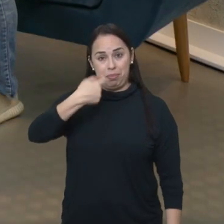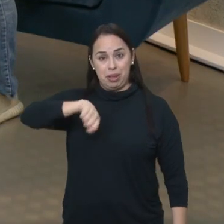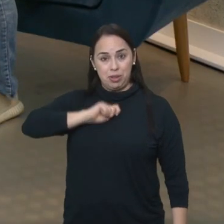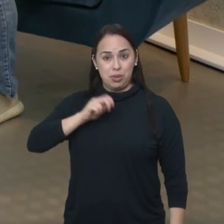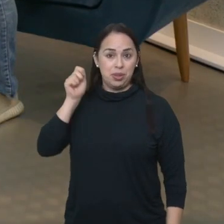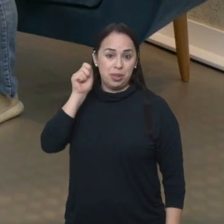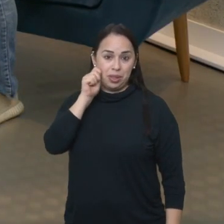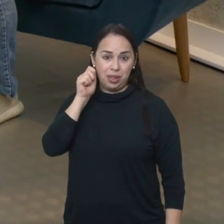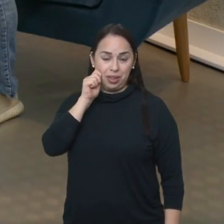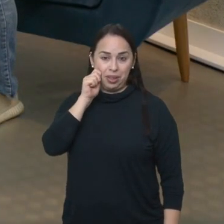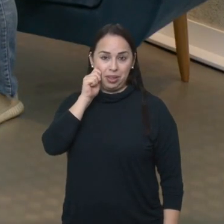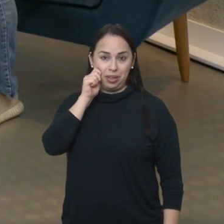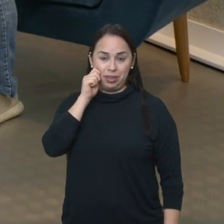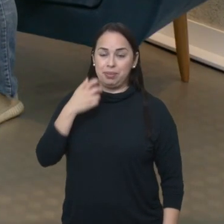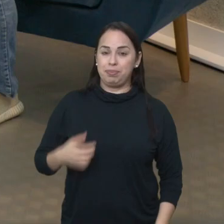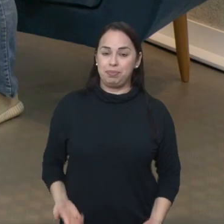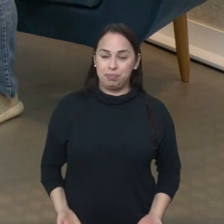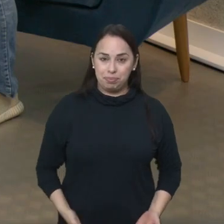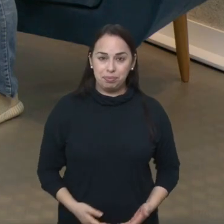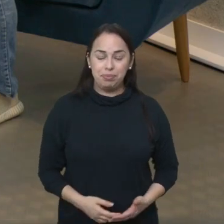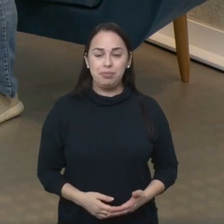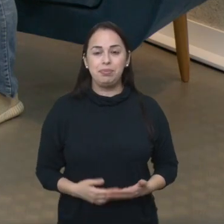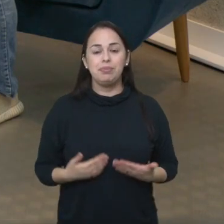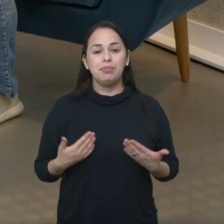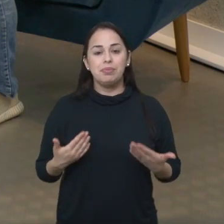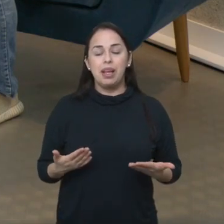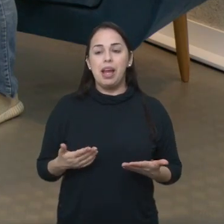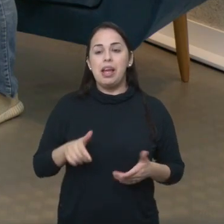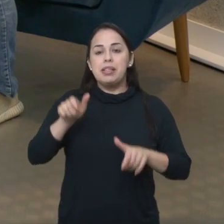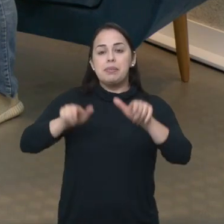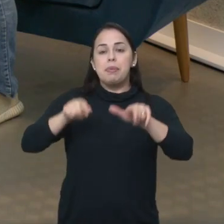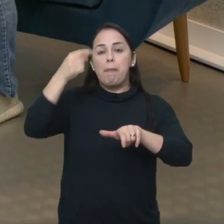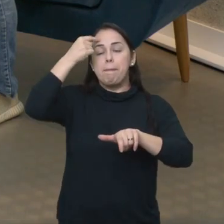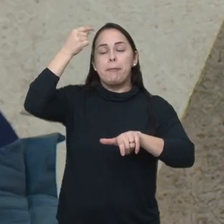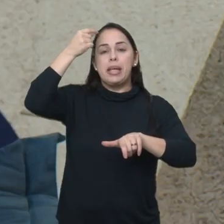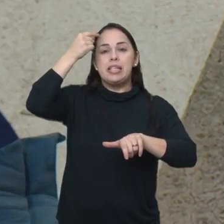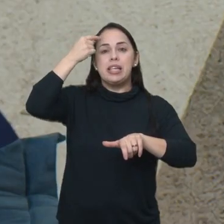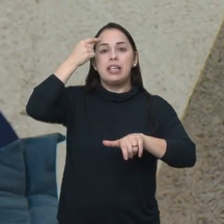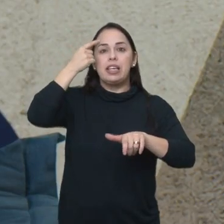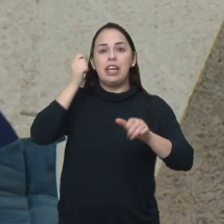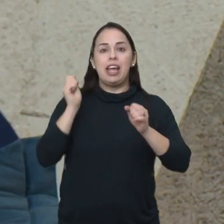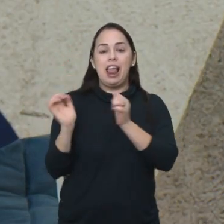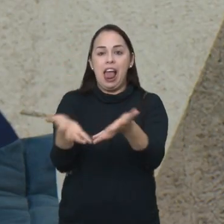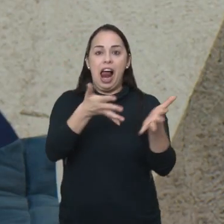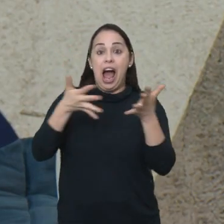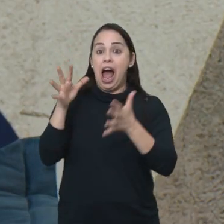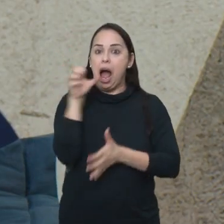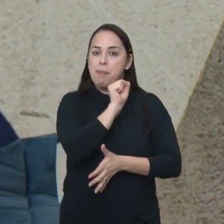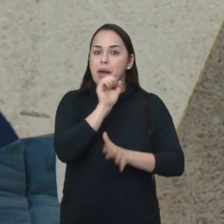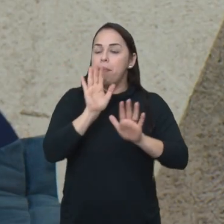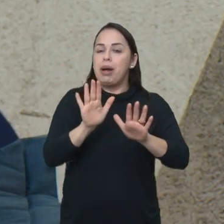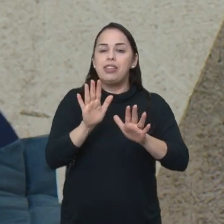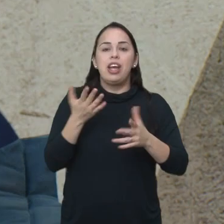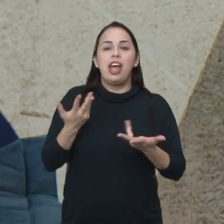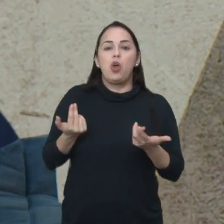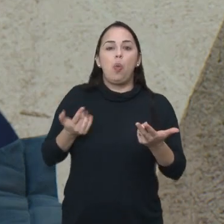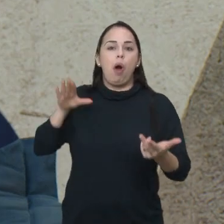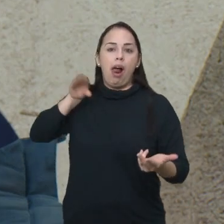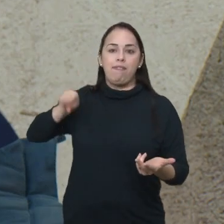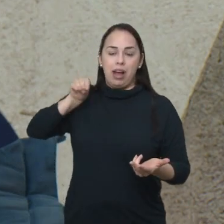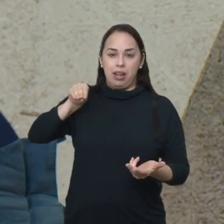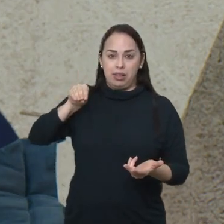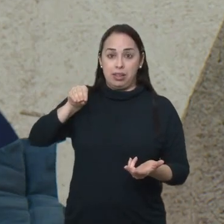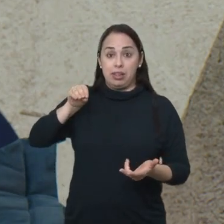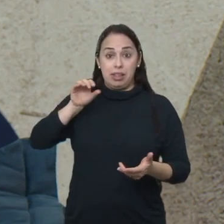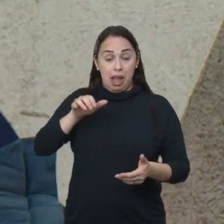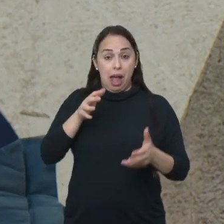Esse é o meu sinal, né? O meu nome visual. Então, às vezes as pessoas acham que o surdo sinaliza muito rápido, mas é como a